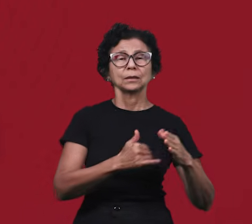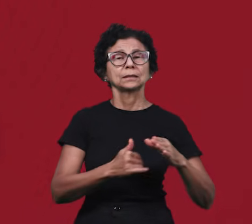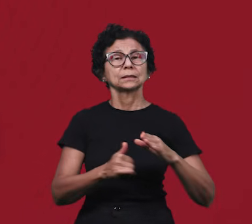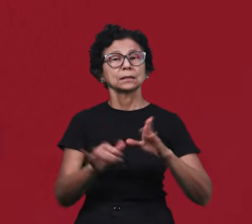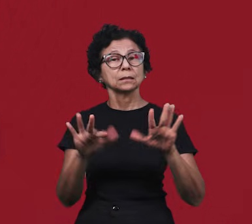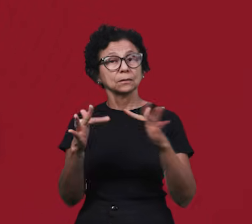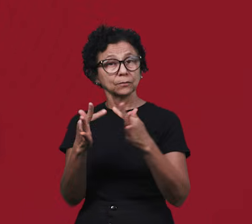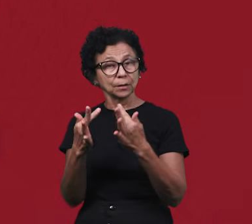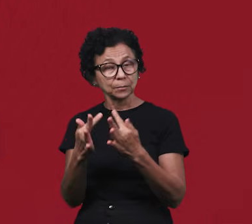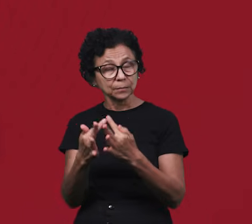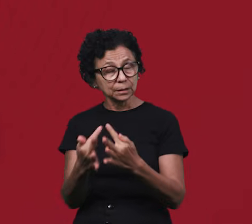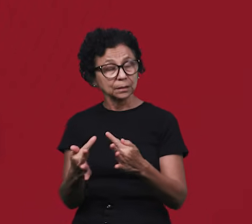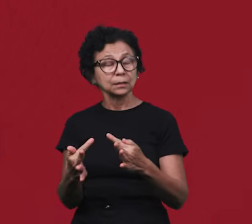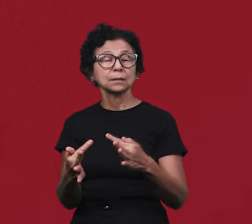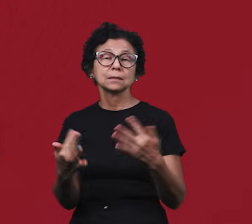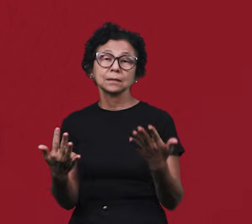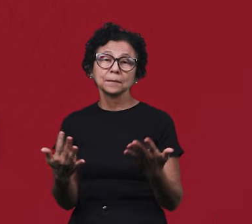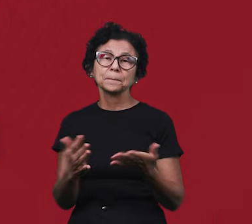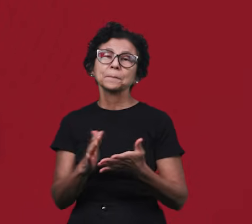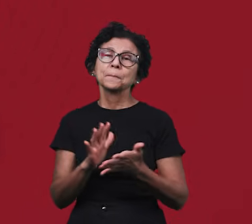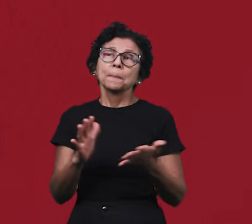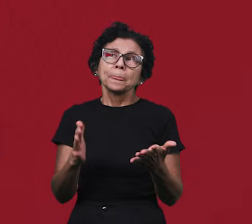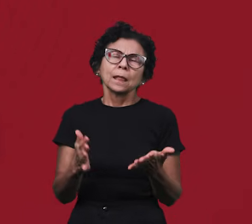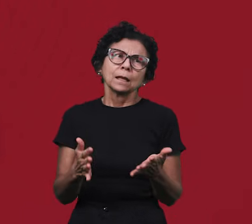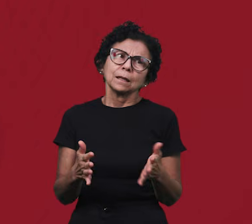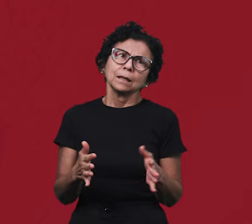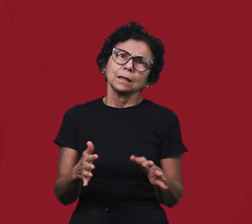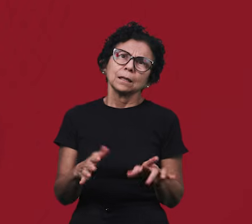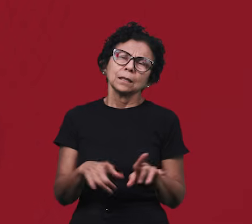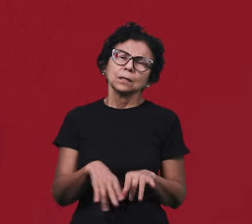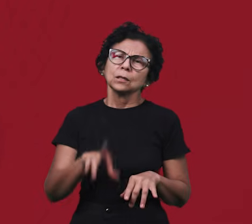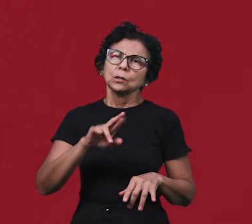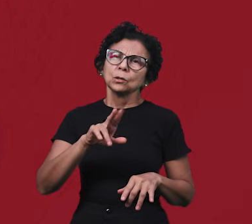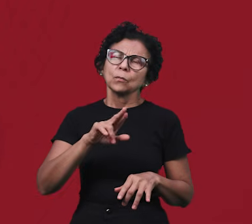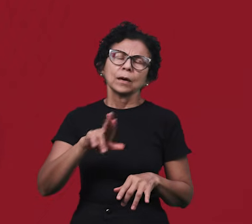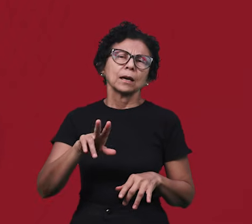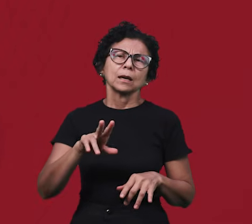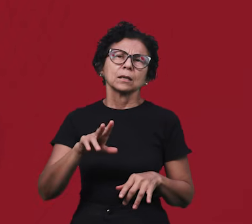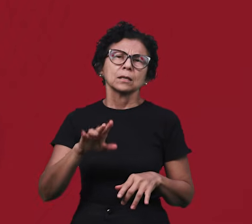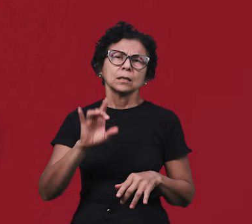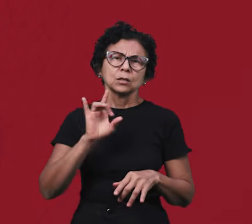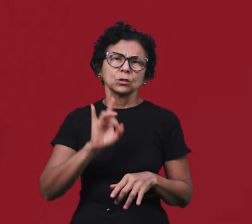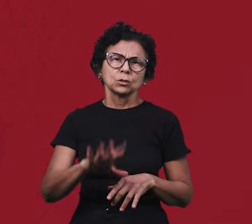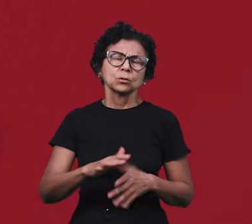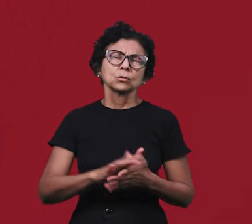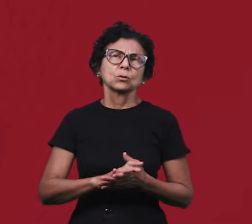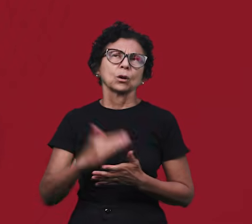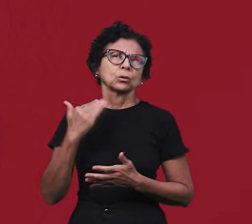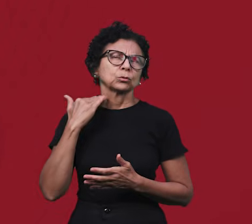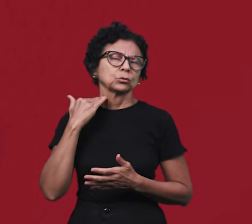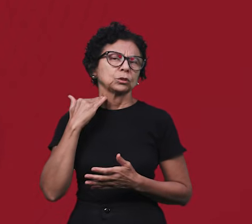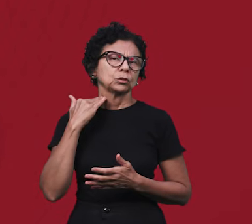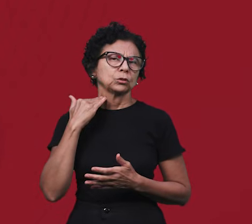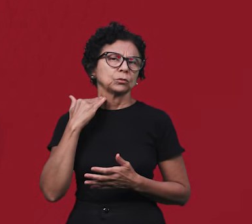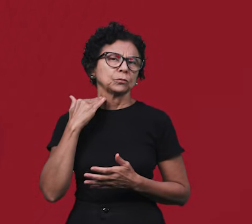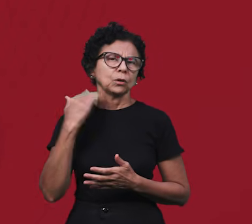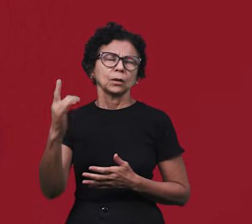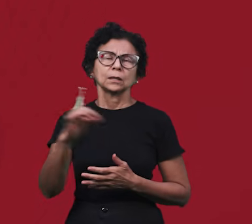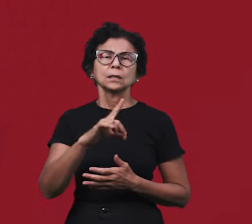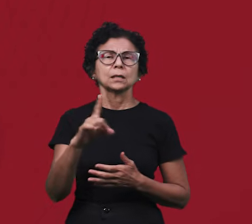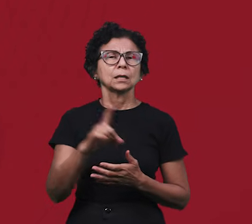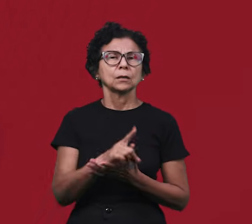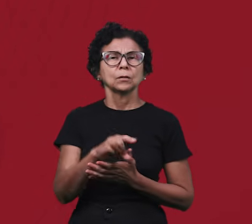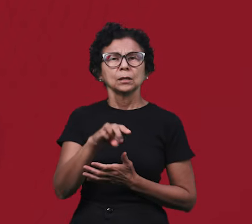famílias pudessem ser assistidas. E lembrando aqui que não foi só Juiz de Fora. Matias Barbosa, que é uma cidade